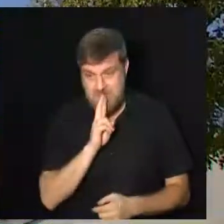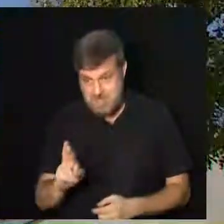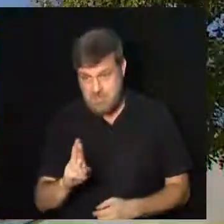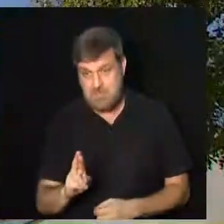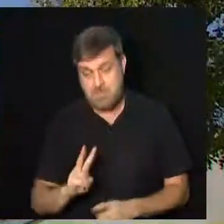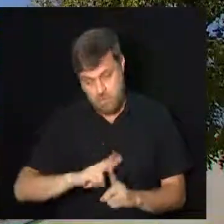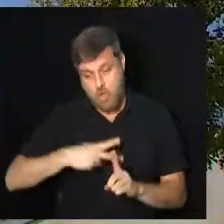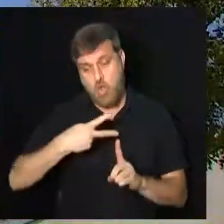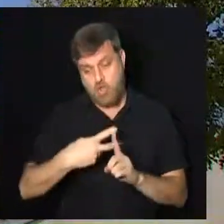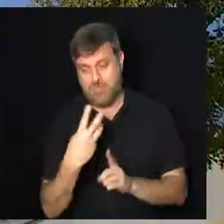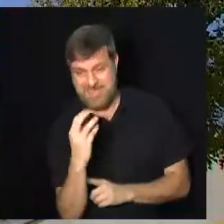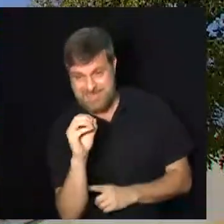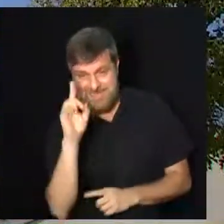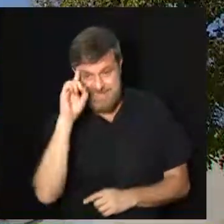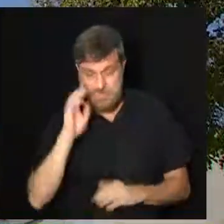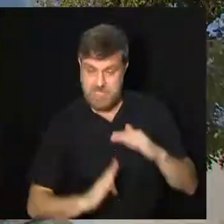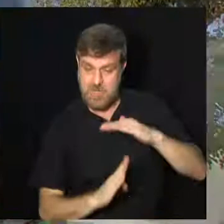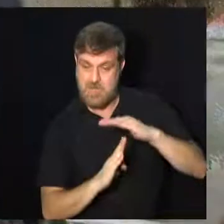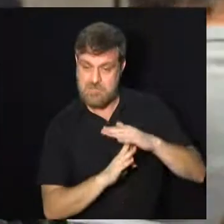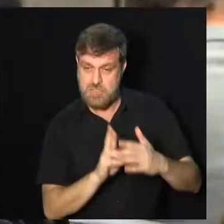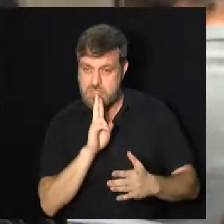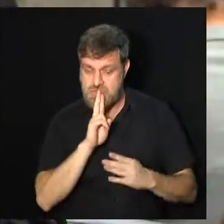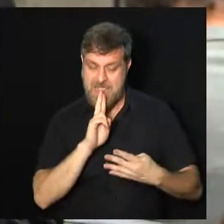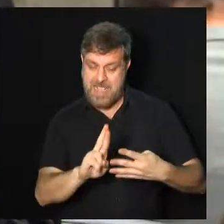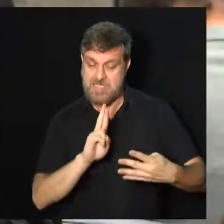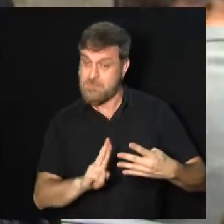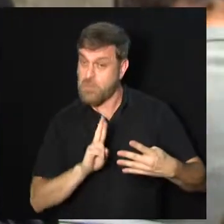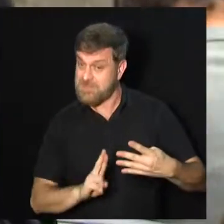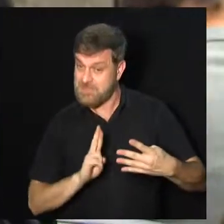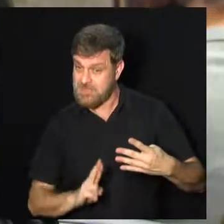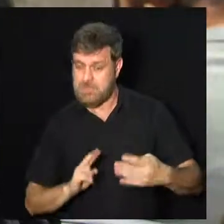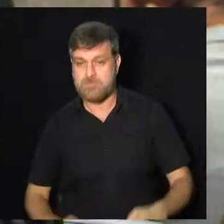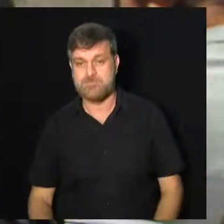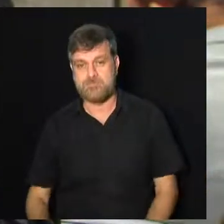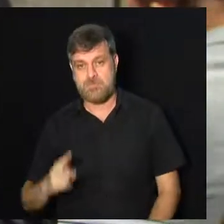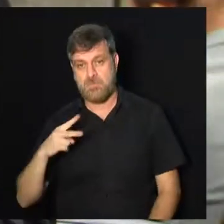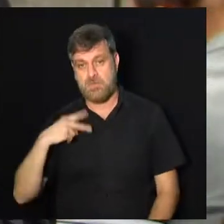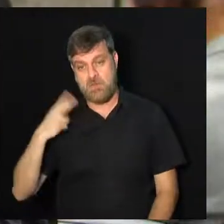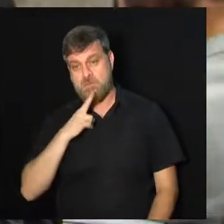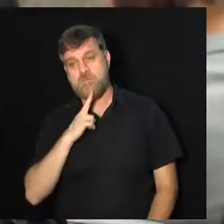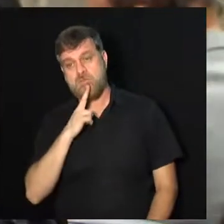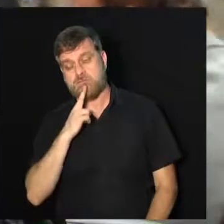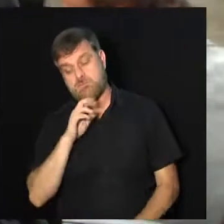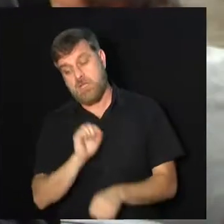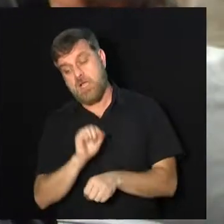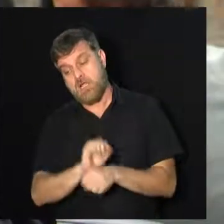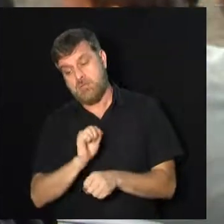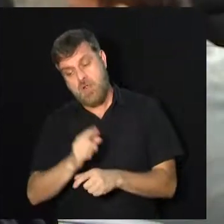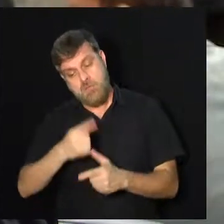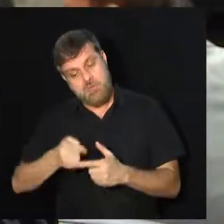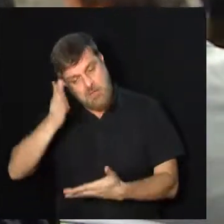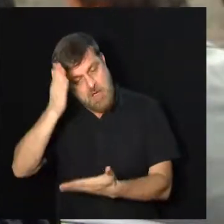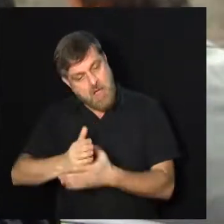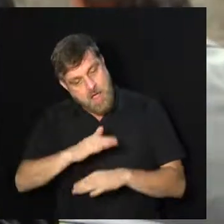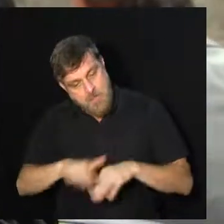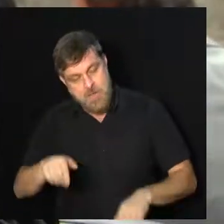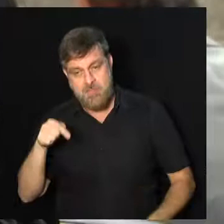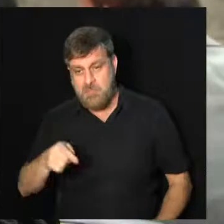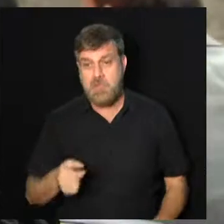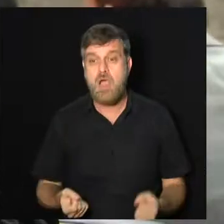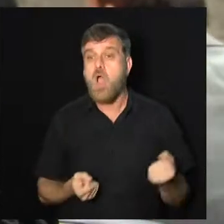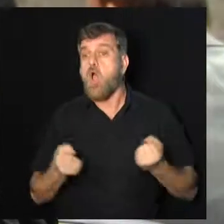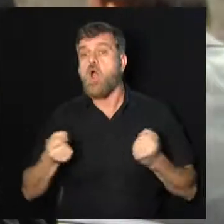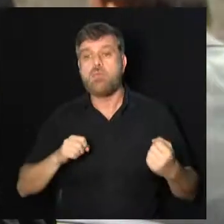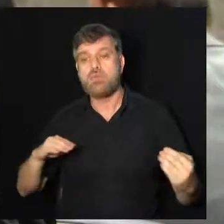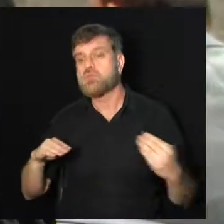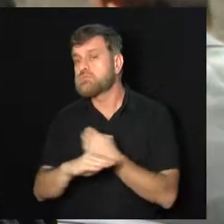mais 15 para responder aos questionamentos. O vereador Nelson Osseri espera por uma solução para os motoristas que trafegam pelo